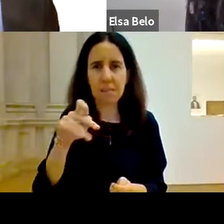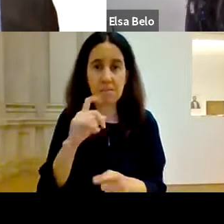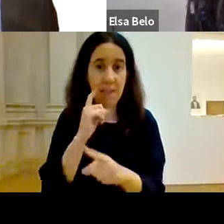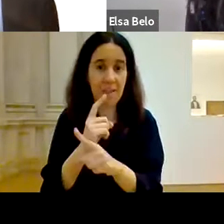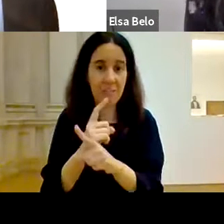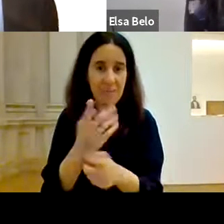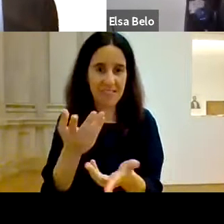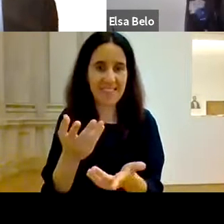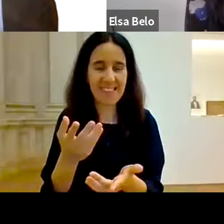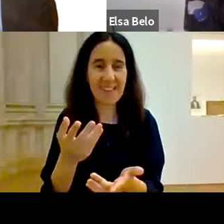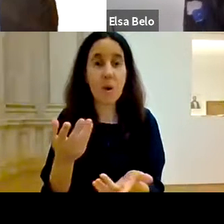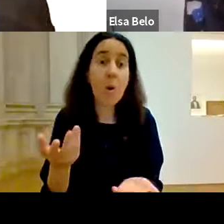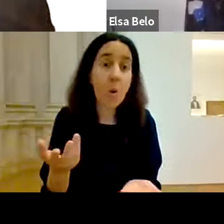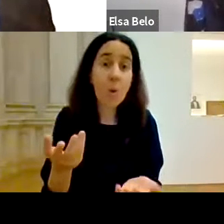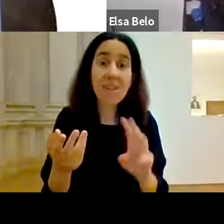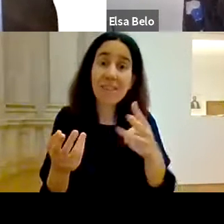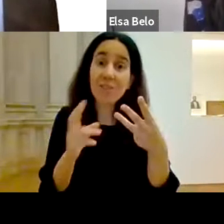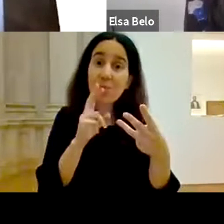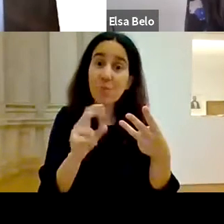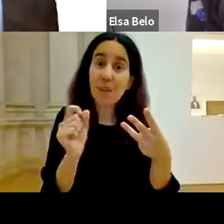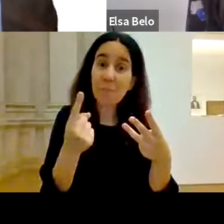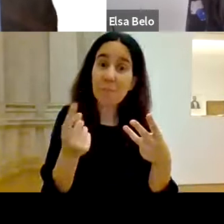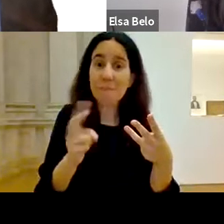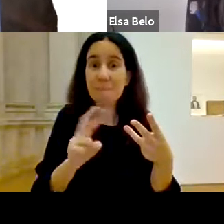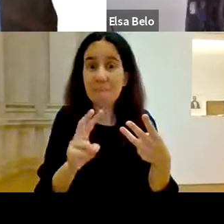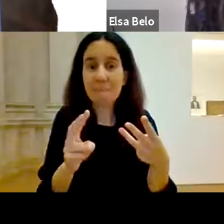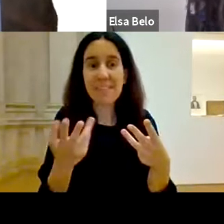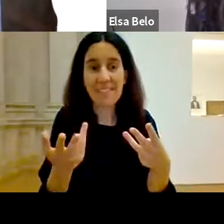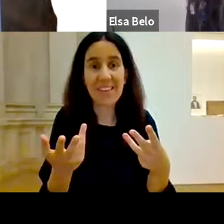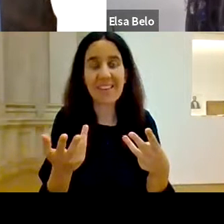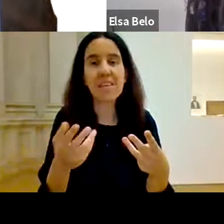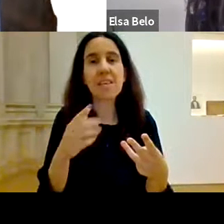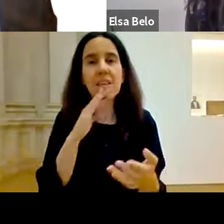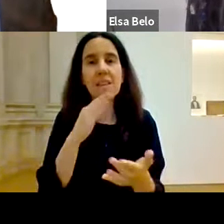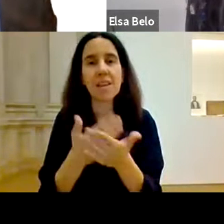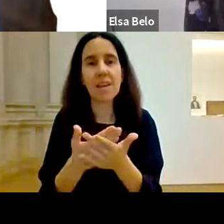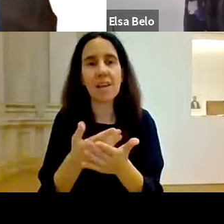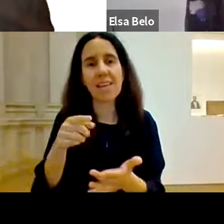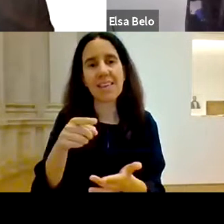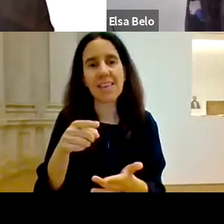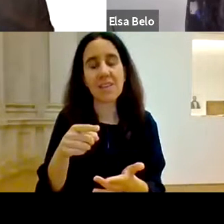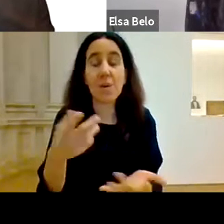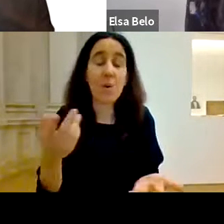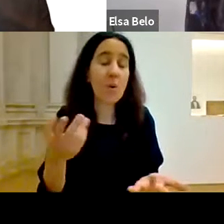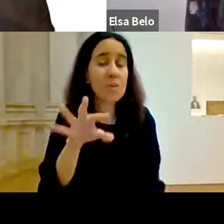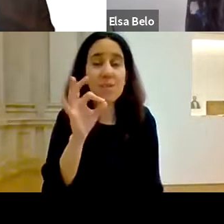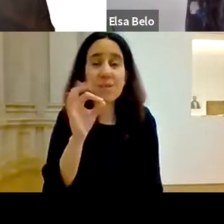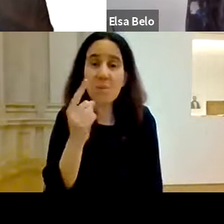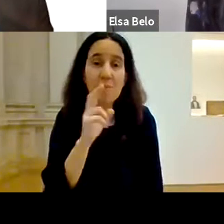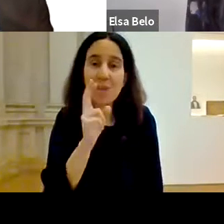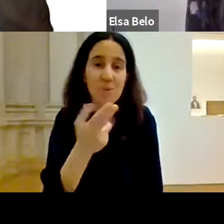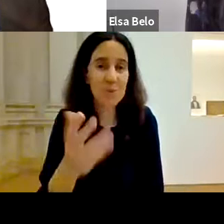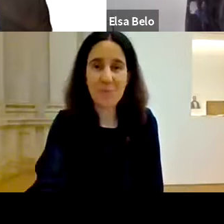Engrácia para ou responder às 3 de uma forma muito rápida, não é? E termos aqui ou selecionar uma para dar